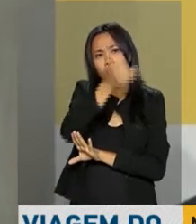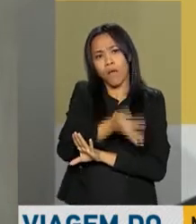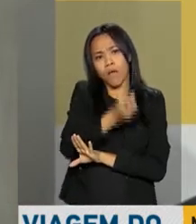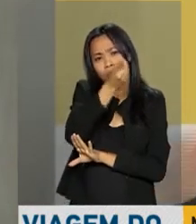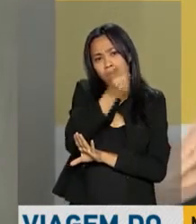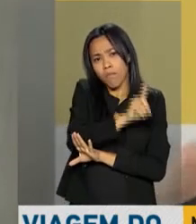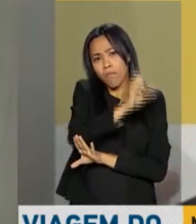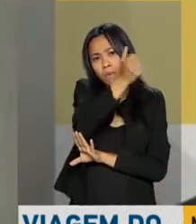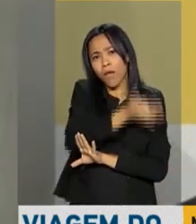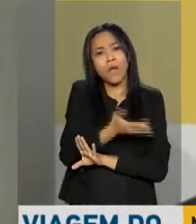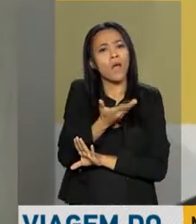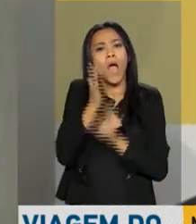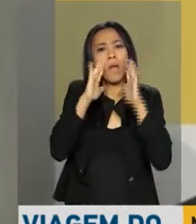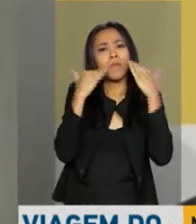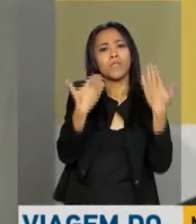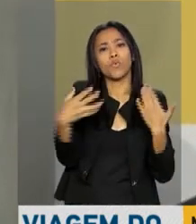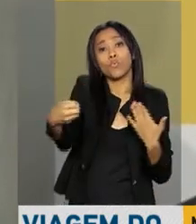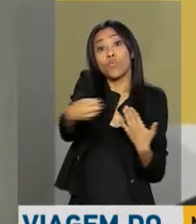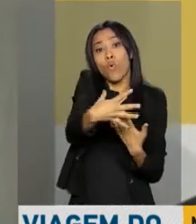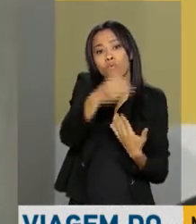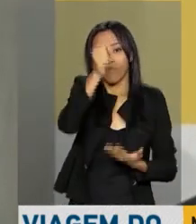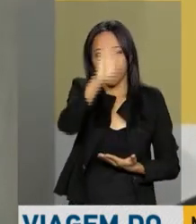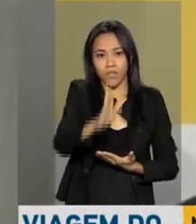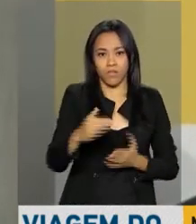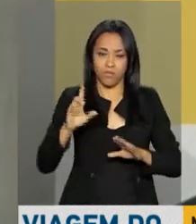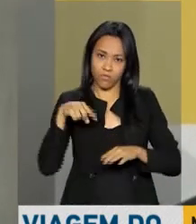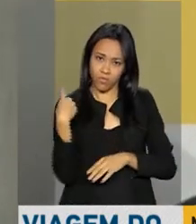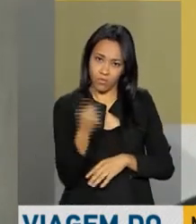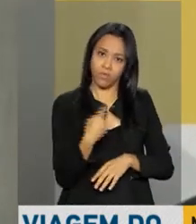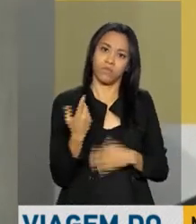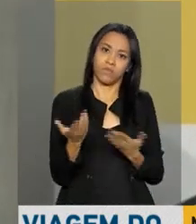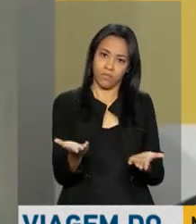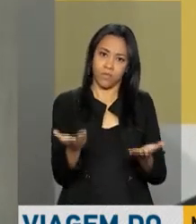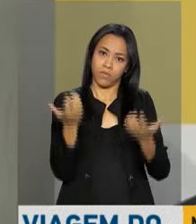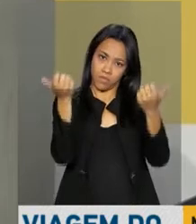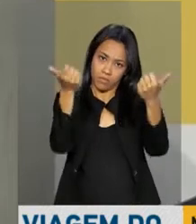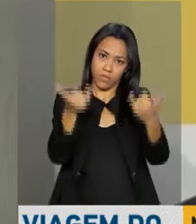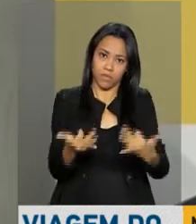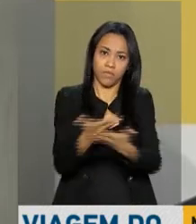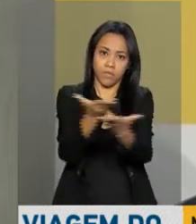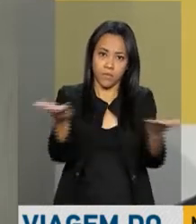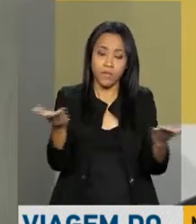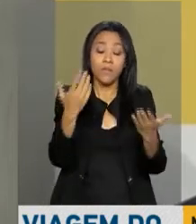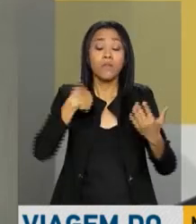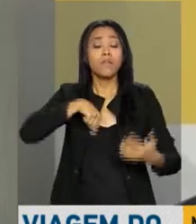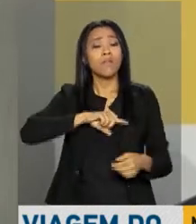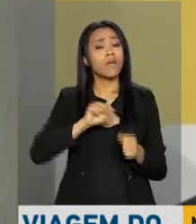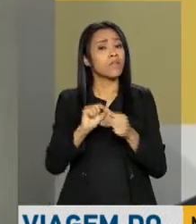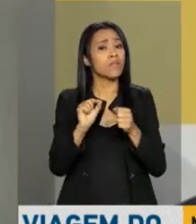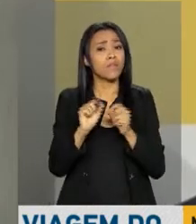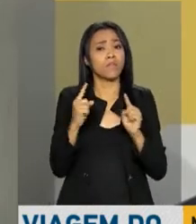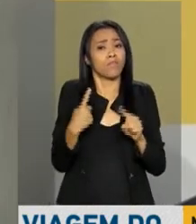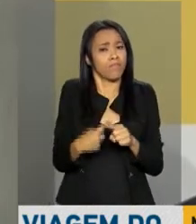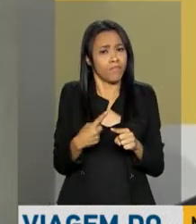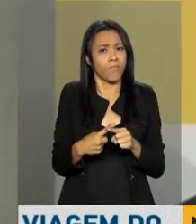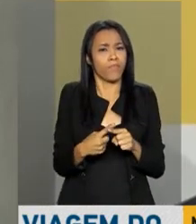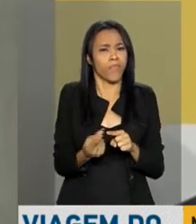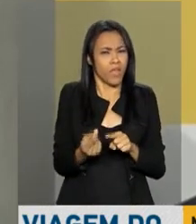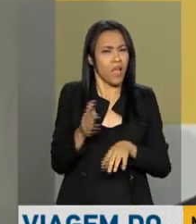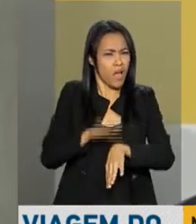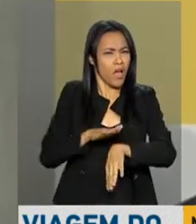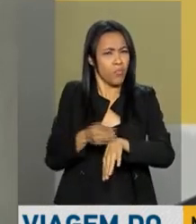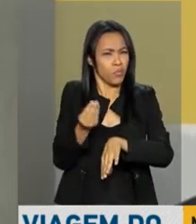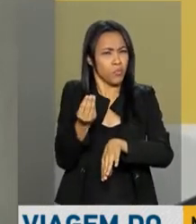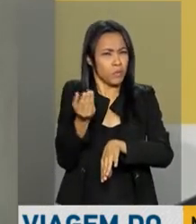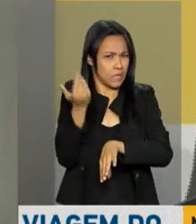setores o novo brasil de que estamos falando e isto nós fazemos porque há muito tempo nós